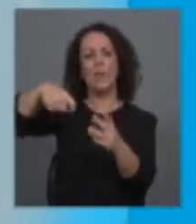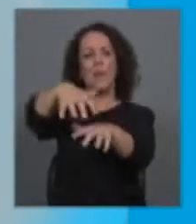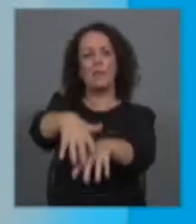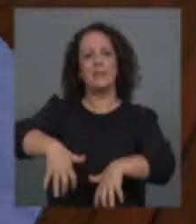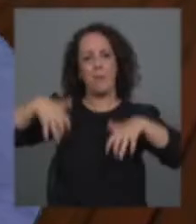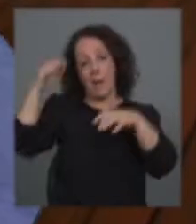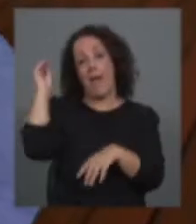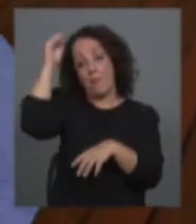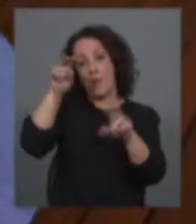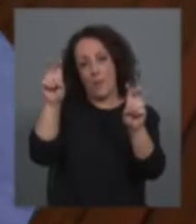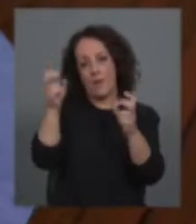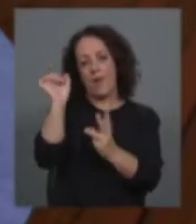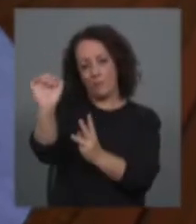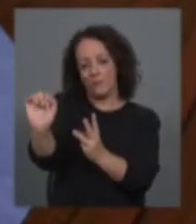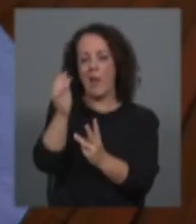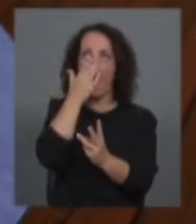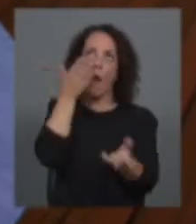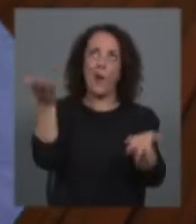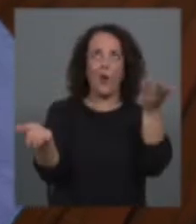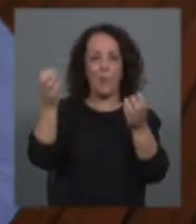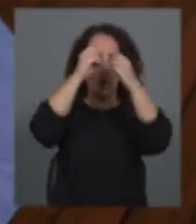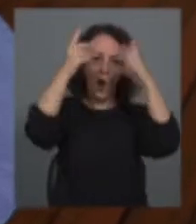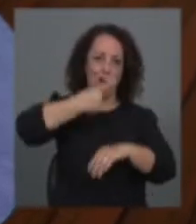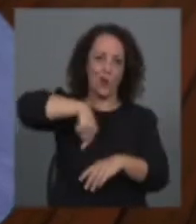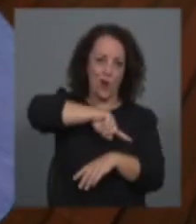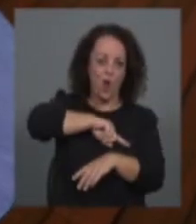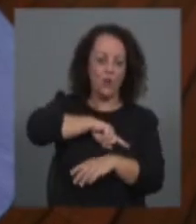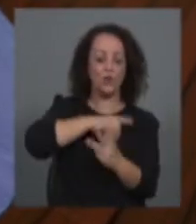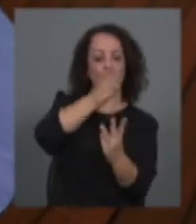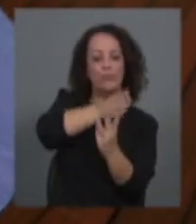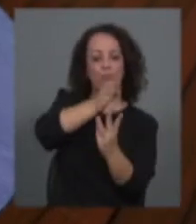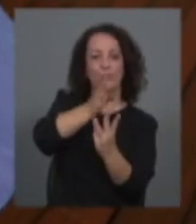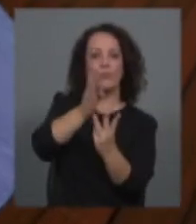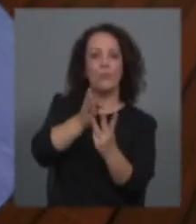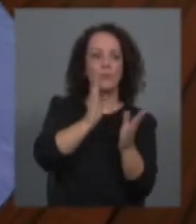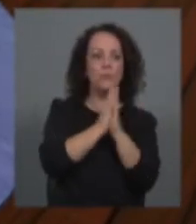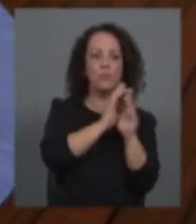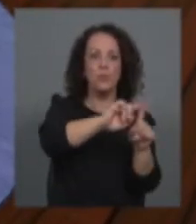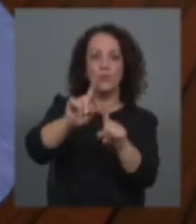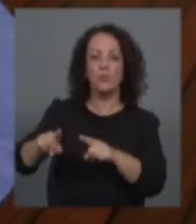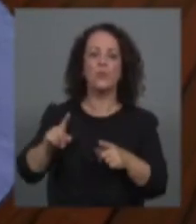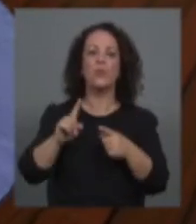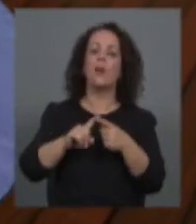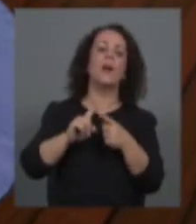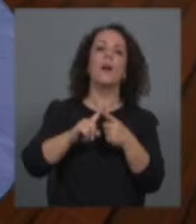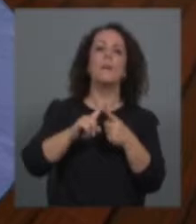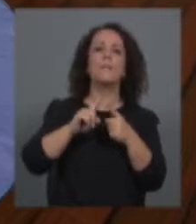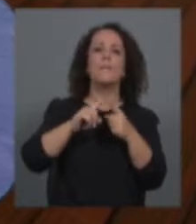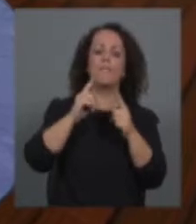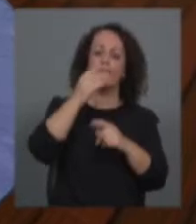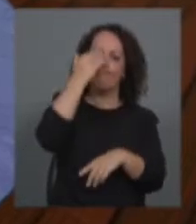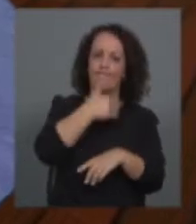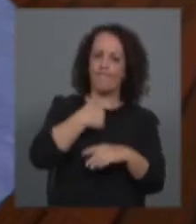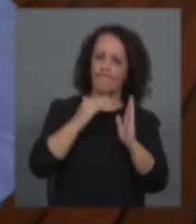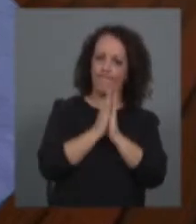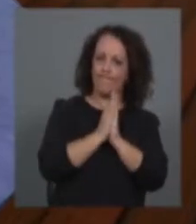Assembleia da República, não é? Se compararmos connosco, portanto, dividido entre cristãos, entre muçulmanos xiitas e sunitas. Portanto, havia esta